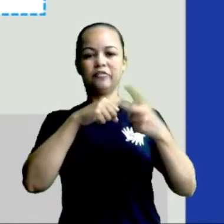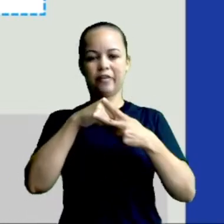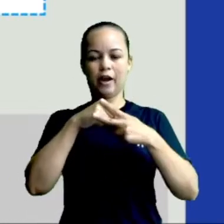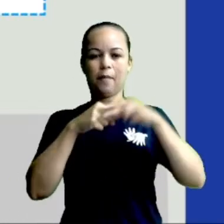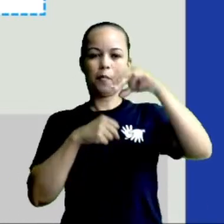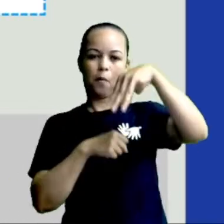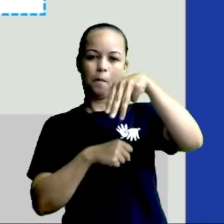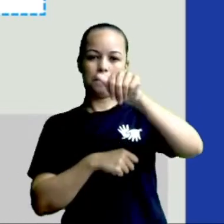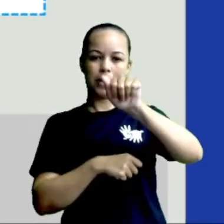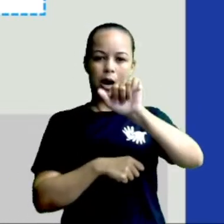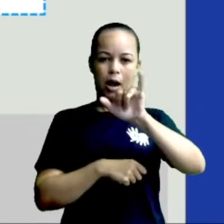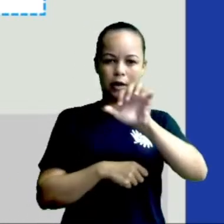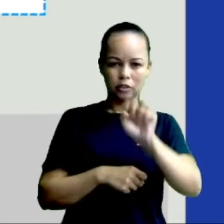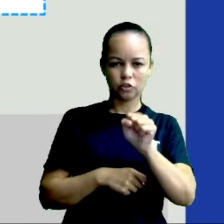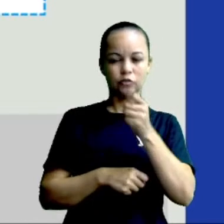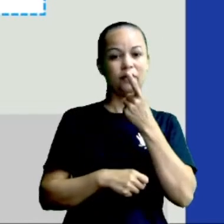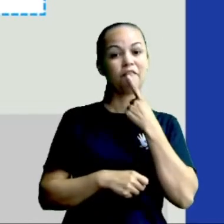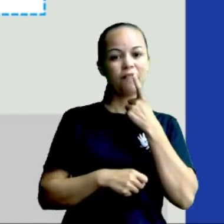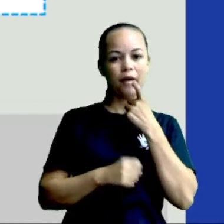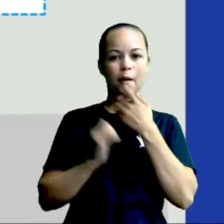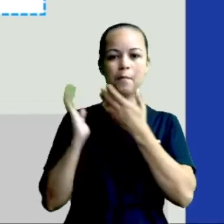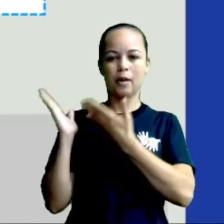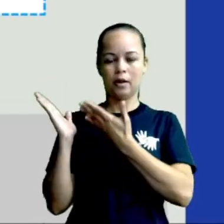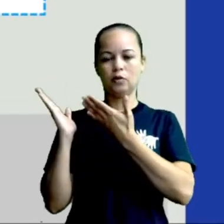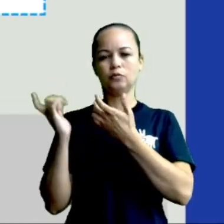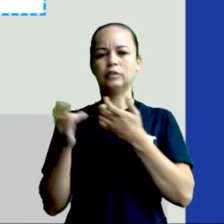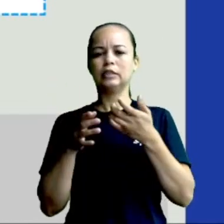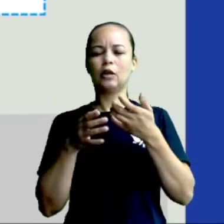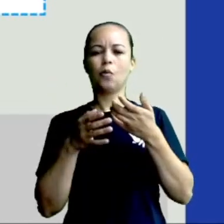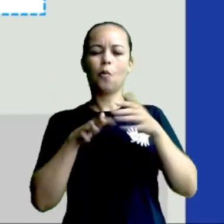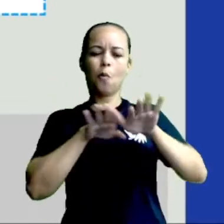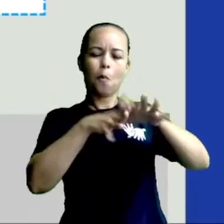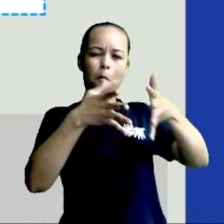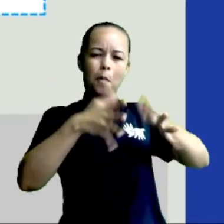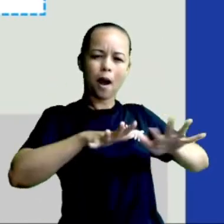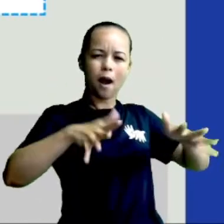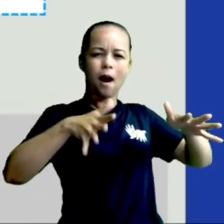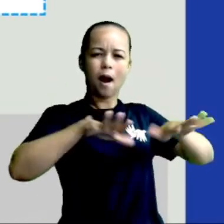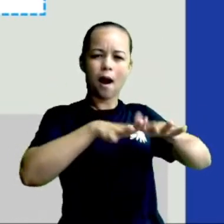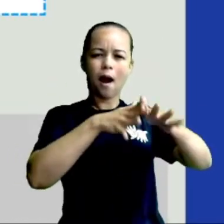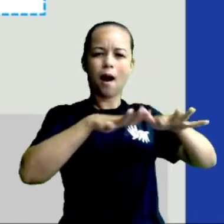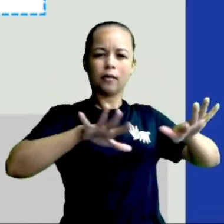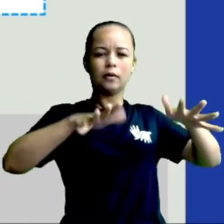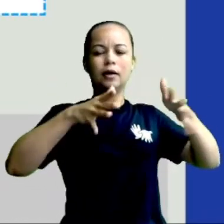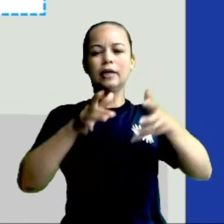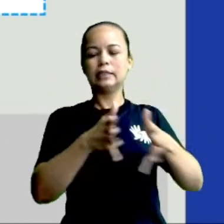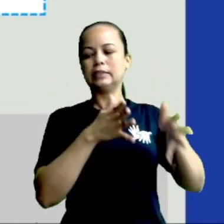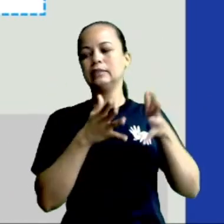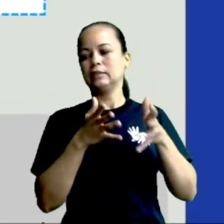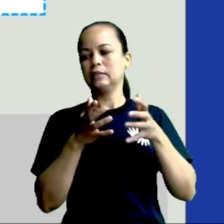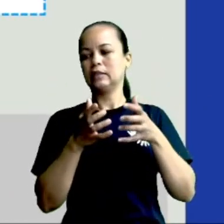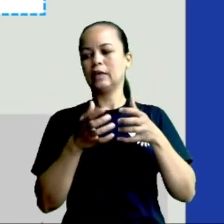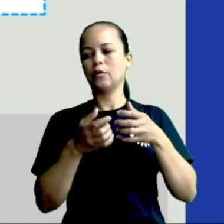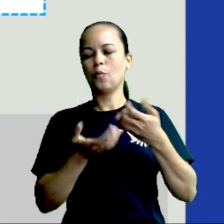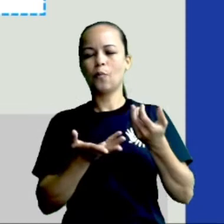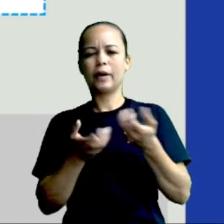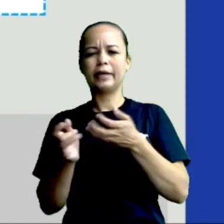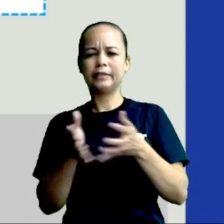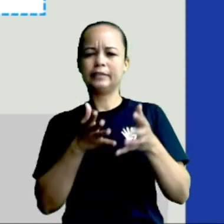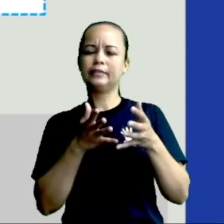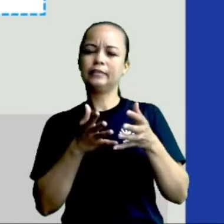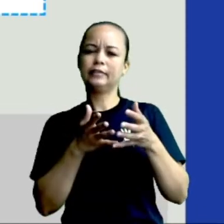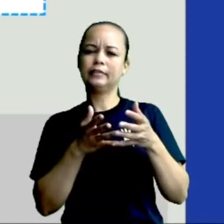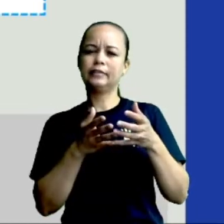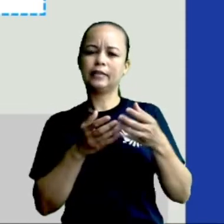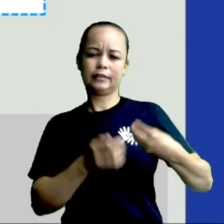né? Então o mar, no caso, é ininteligível, né? Uma existência aí